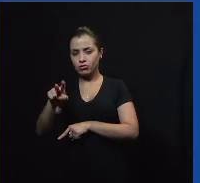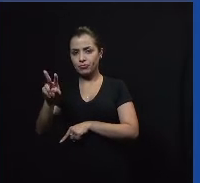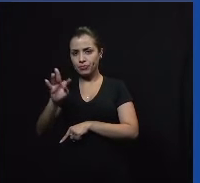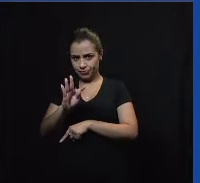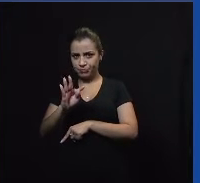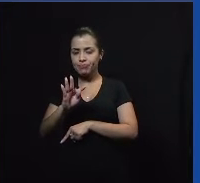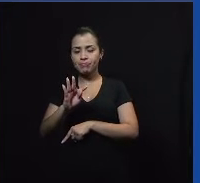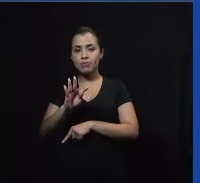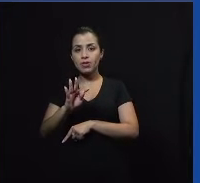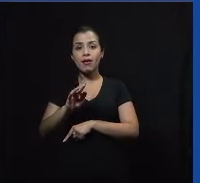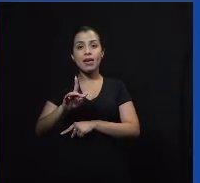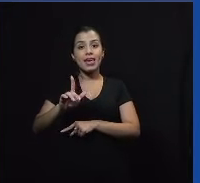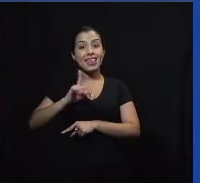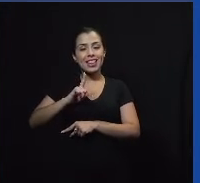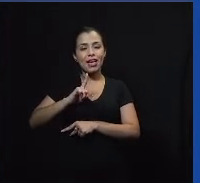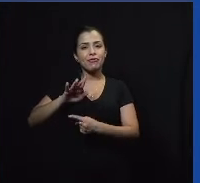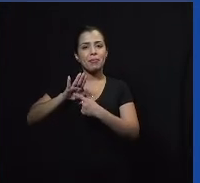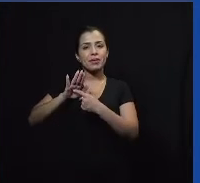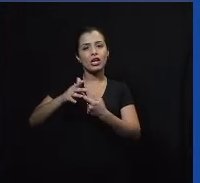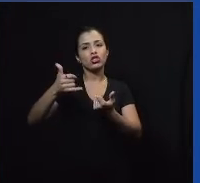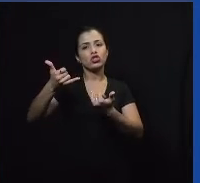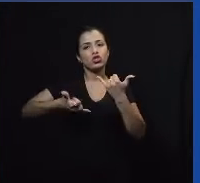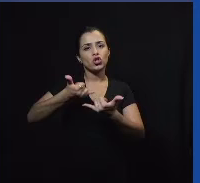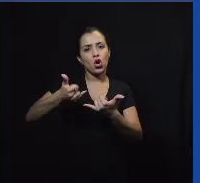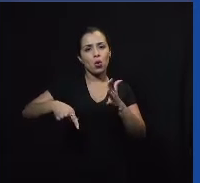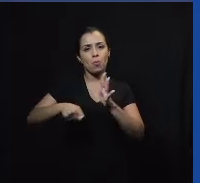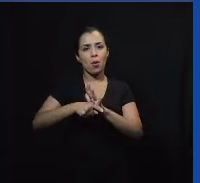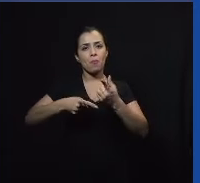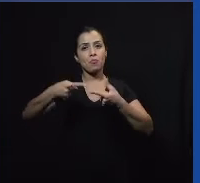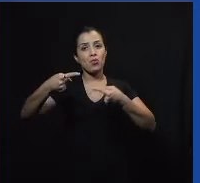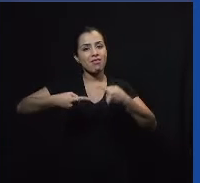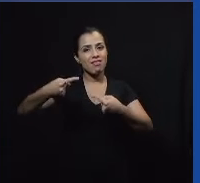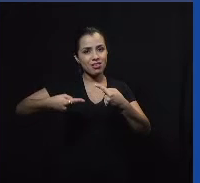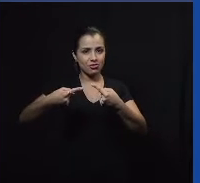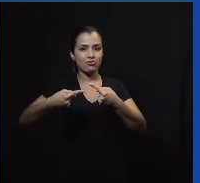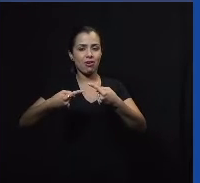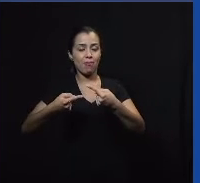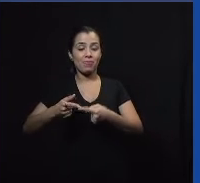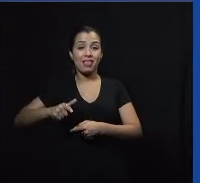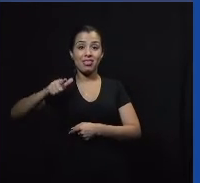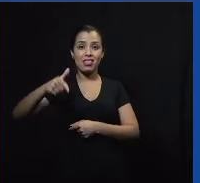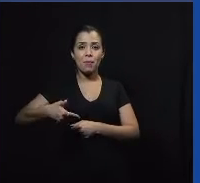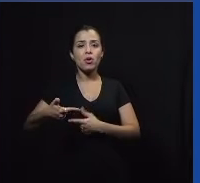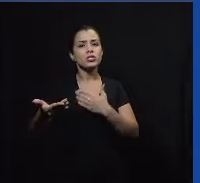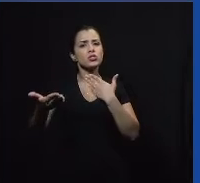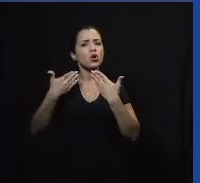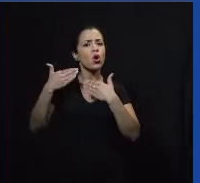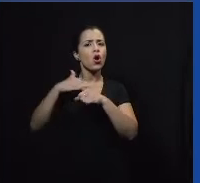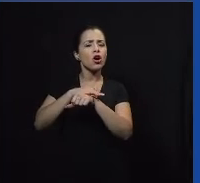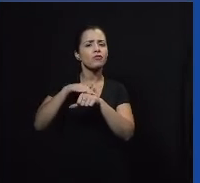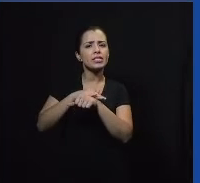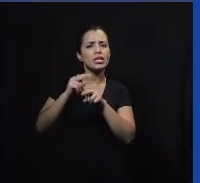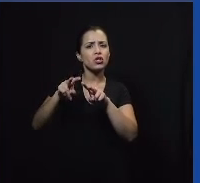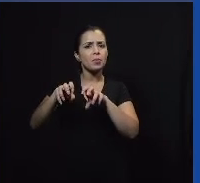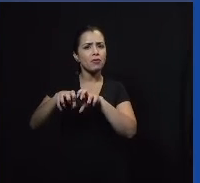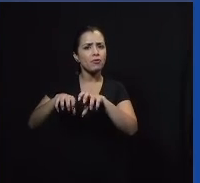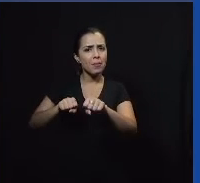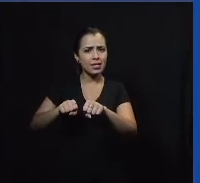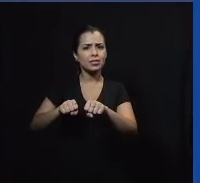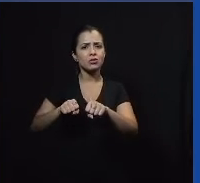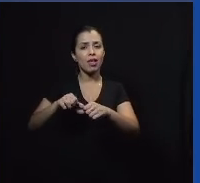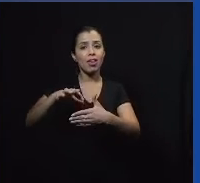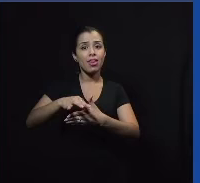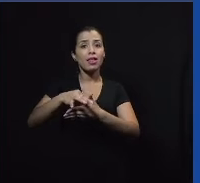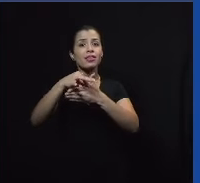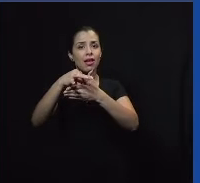alguns jogos de educação política e depois conversar sobre os processos de formação de jovens lideranças, né? O